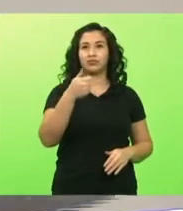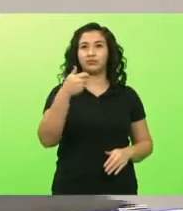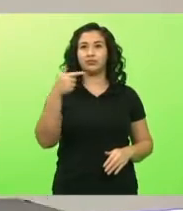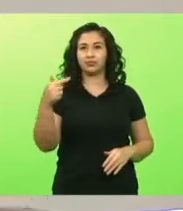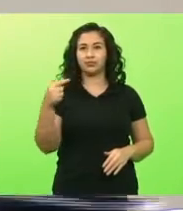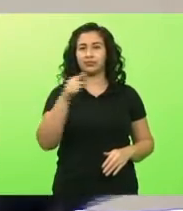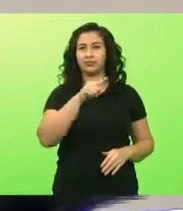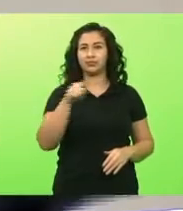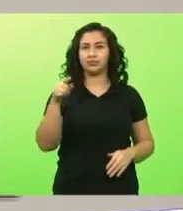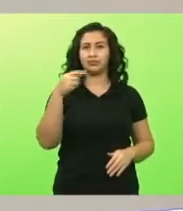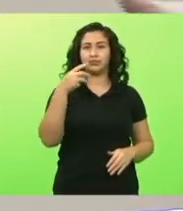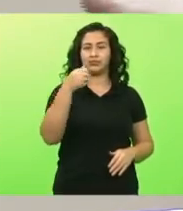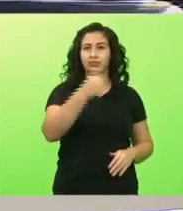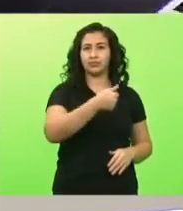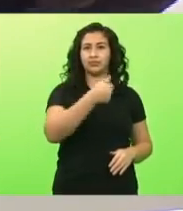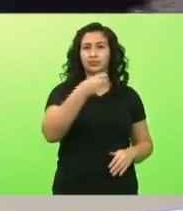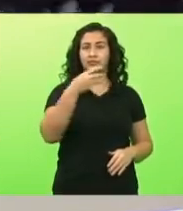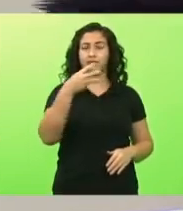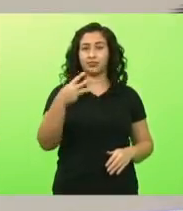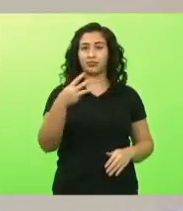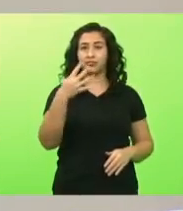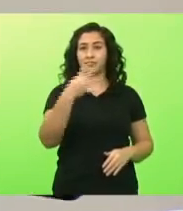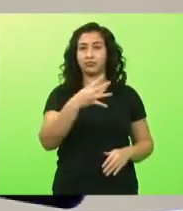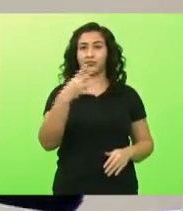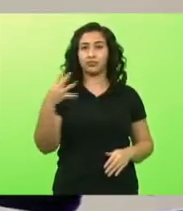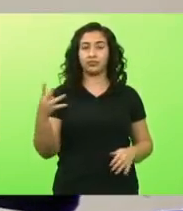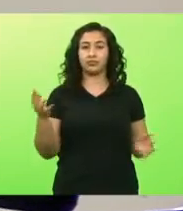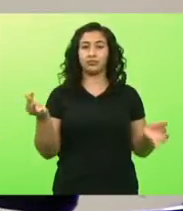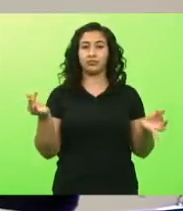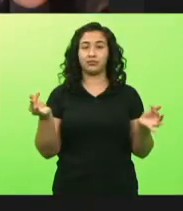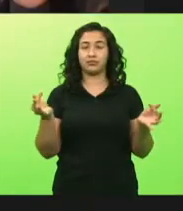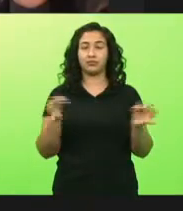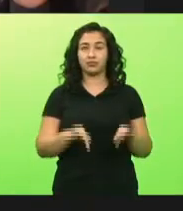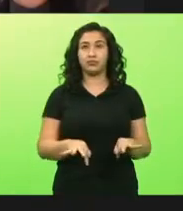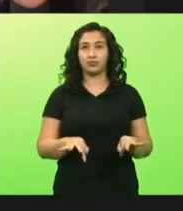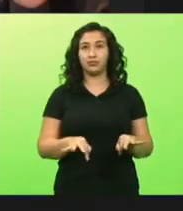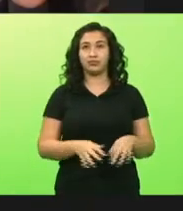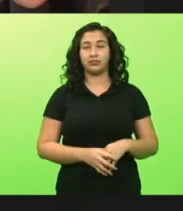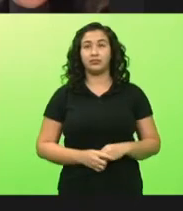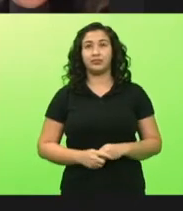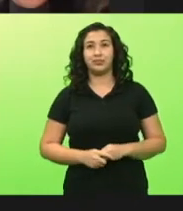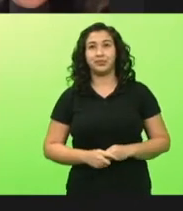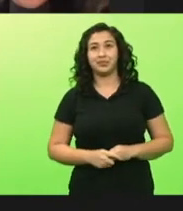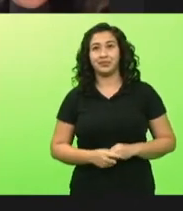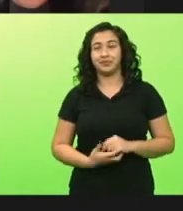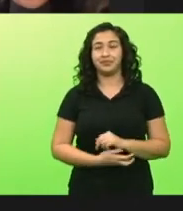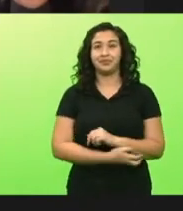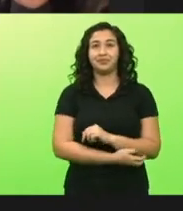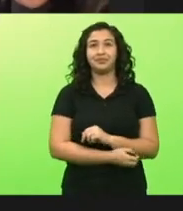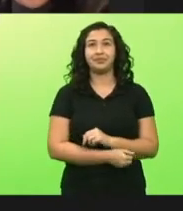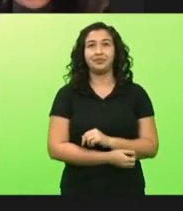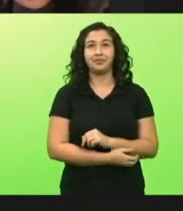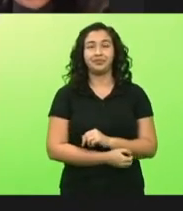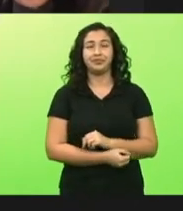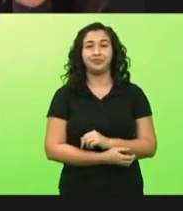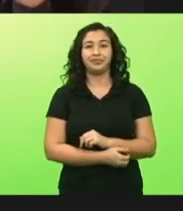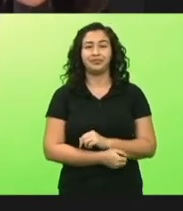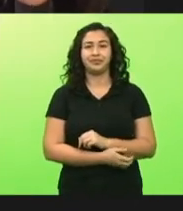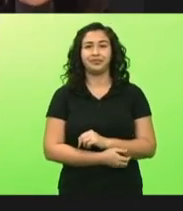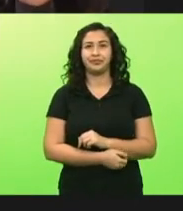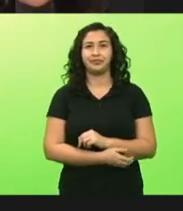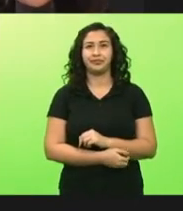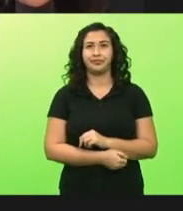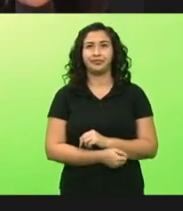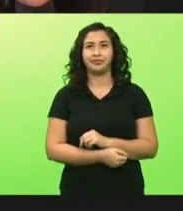a 1344. Fim da ordem do... Senhor presidente? Senhor presidente, só... com a palavra o deputado Fernando Kleren,